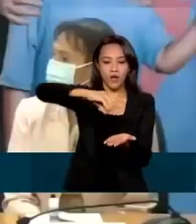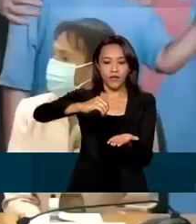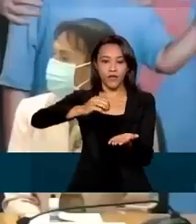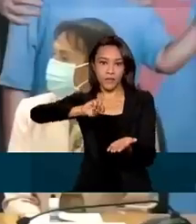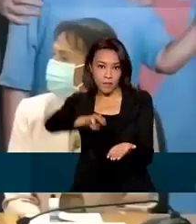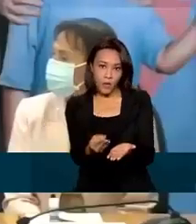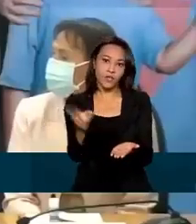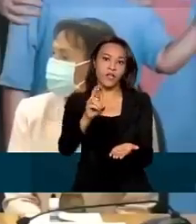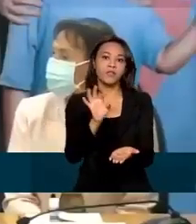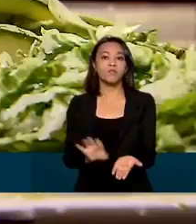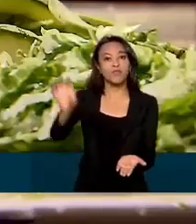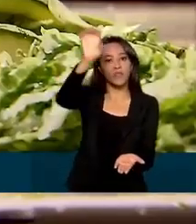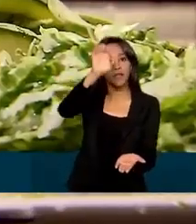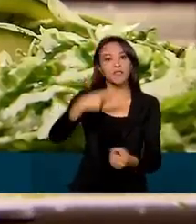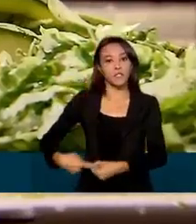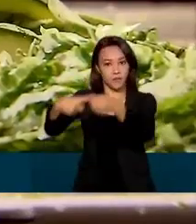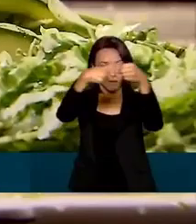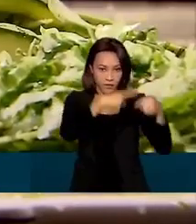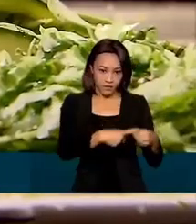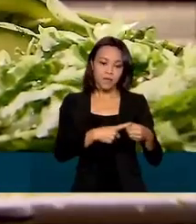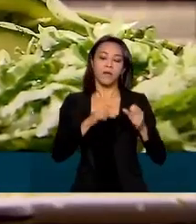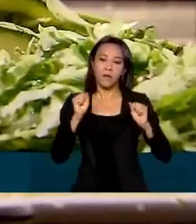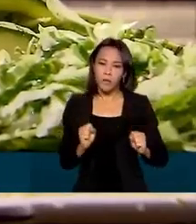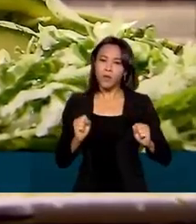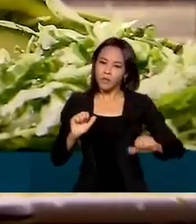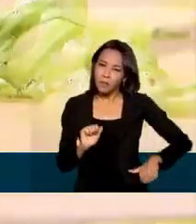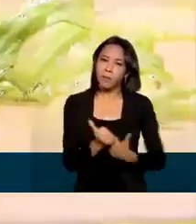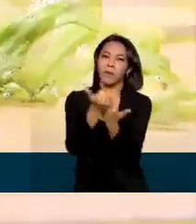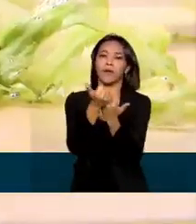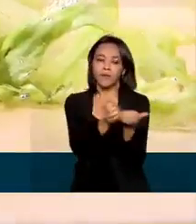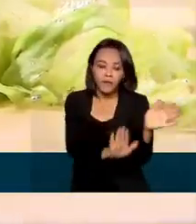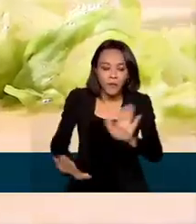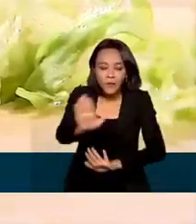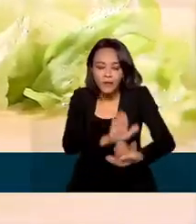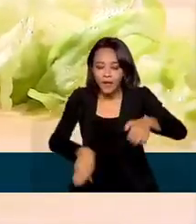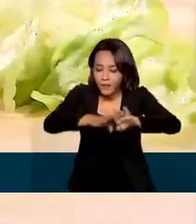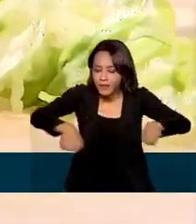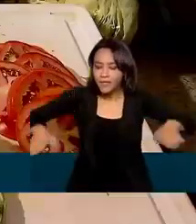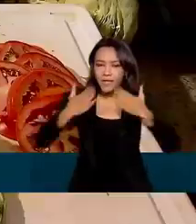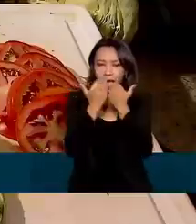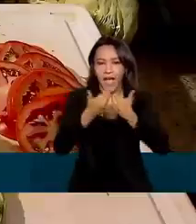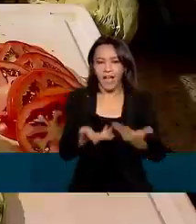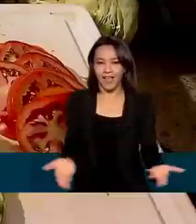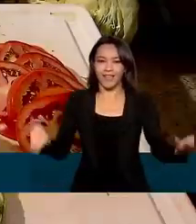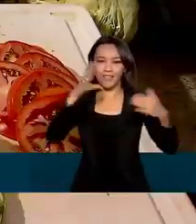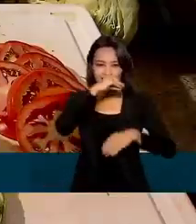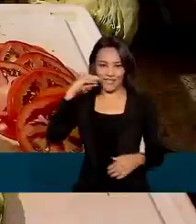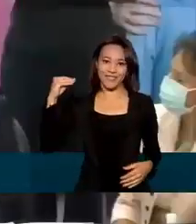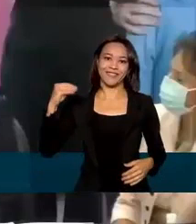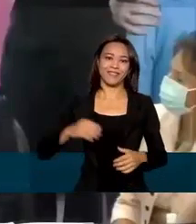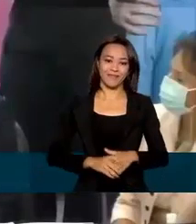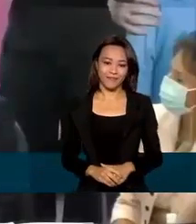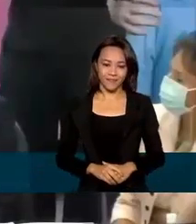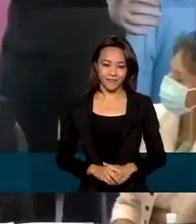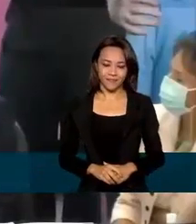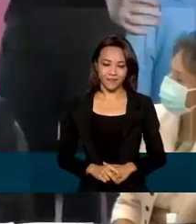a estados e municípios para que possam fortalecer o cuidado e a nutrição de crianças e adolescentes.